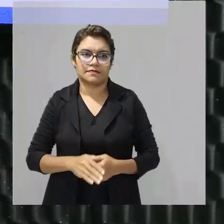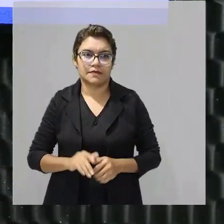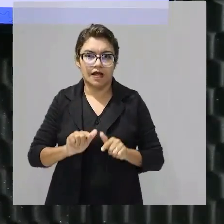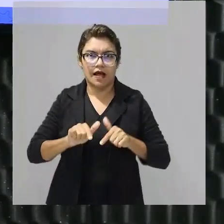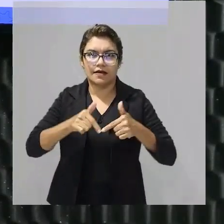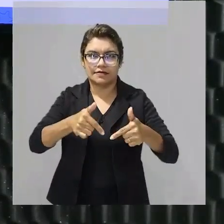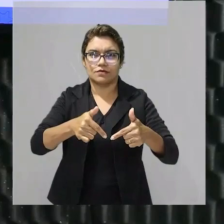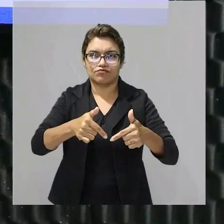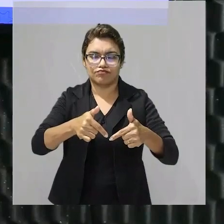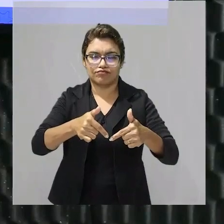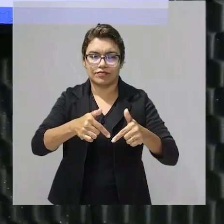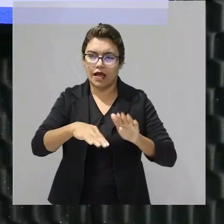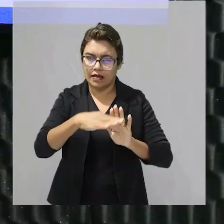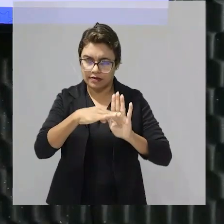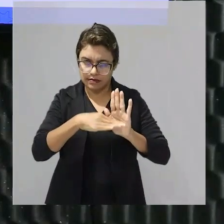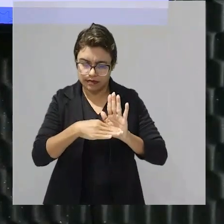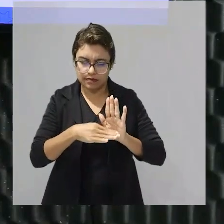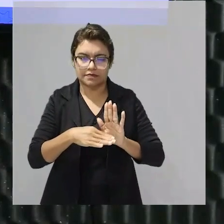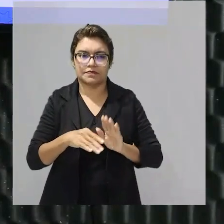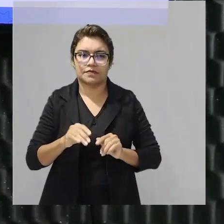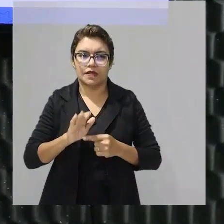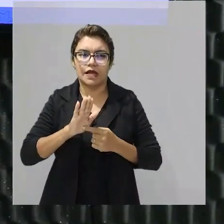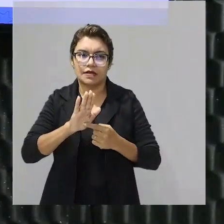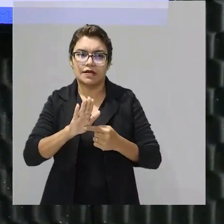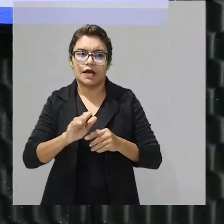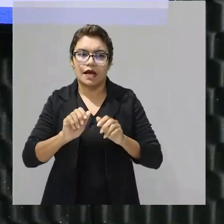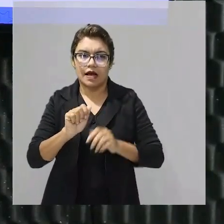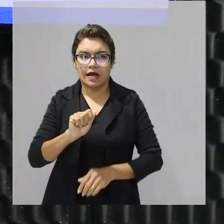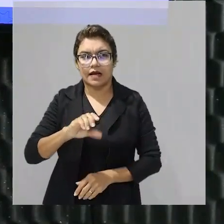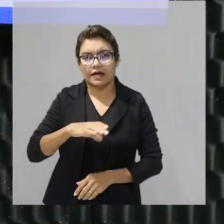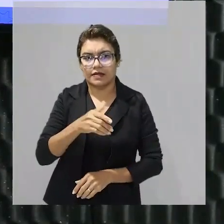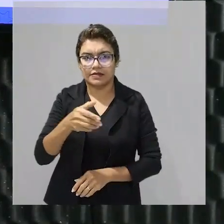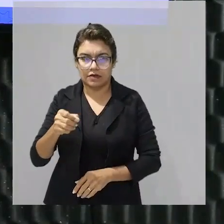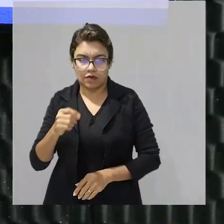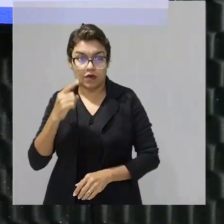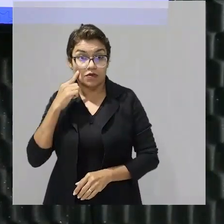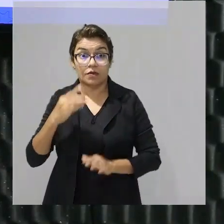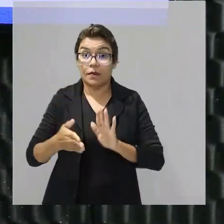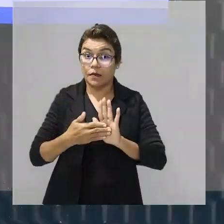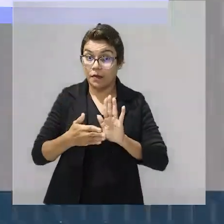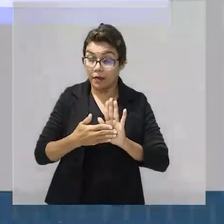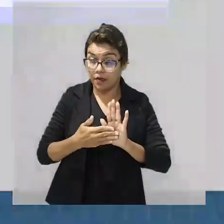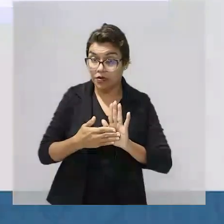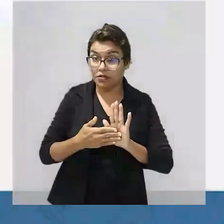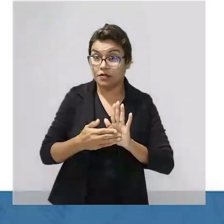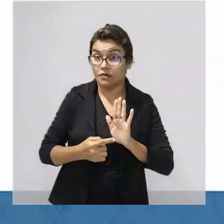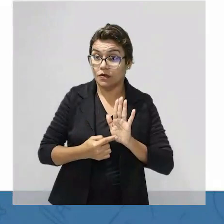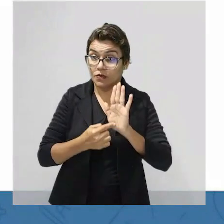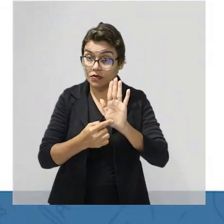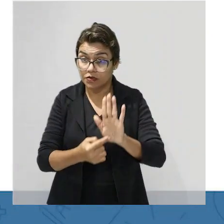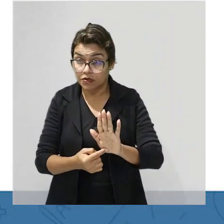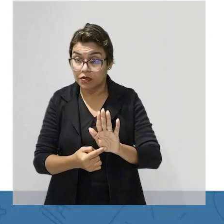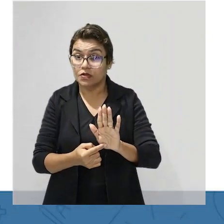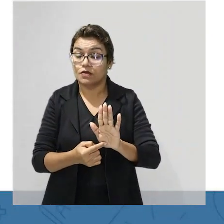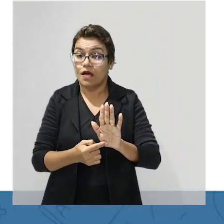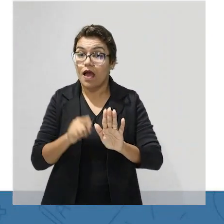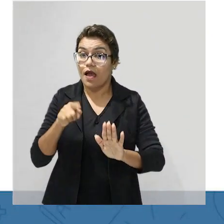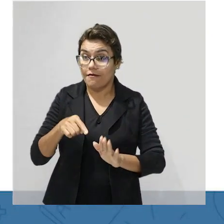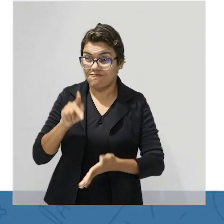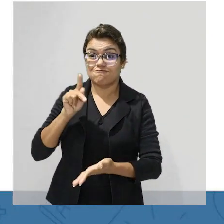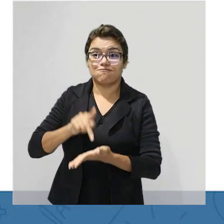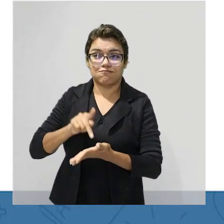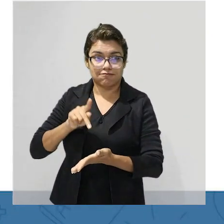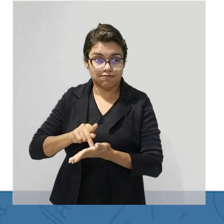a proposta de intervenção. Tem que fazer isso para resolver o problema. Não é assim. Você vai dizer o que tem que fazer, quem